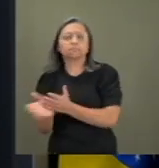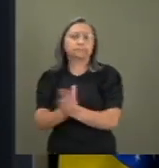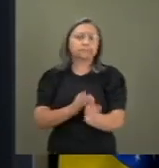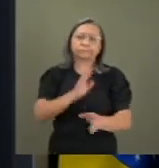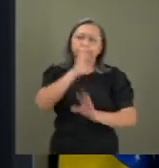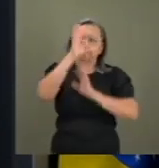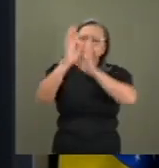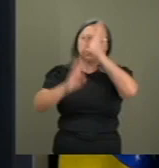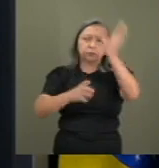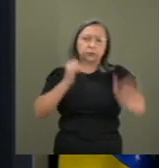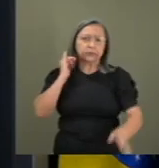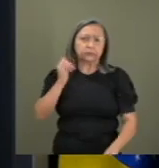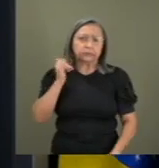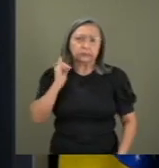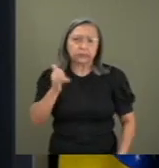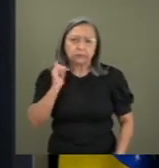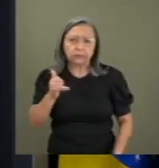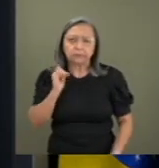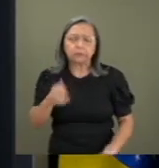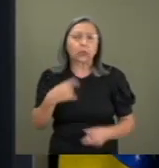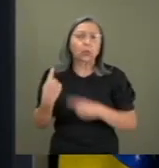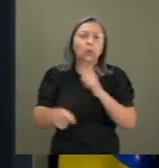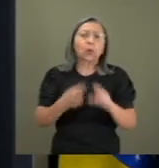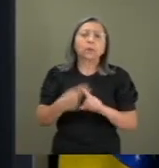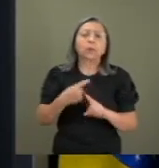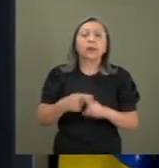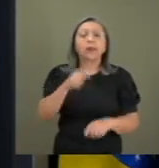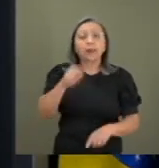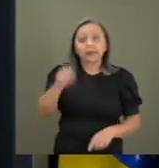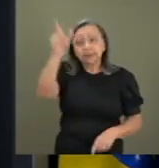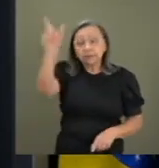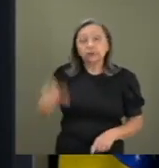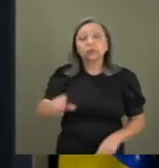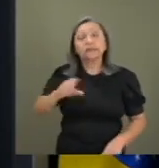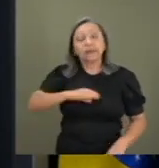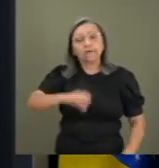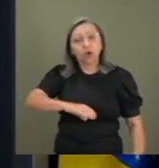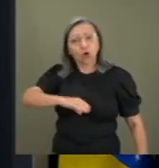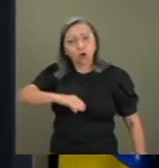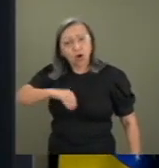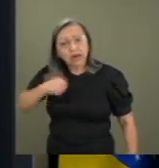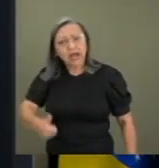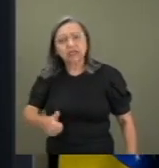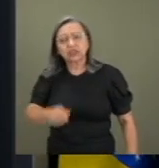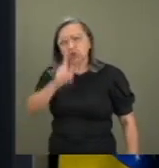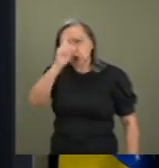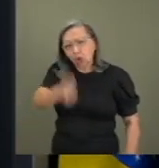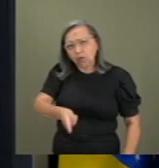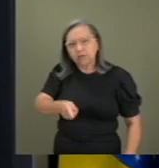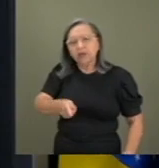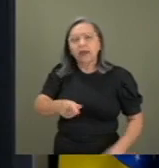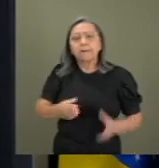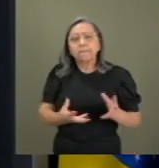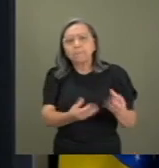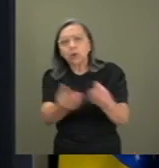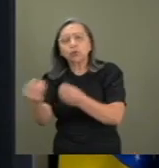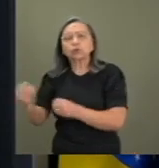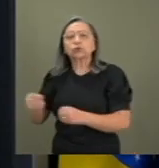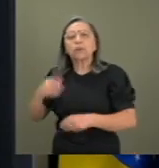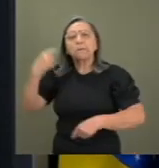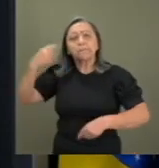narrativas falaciosas, porque ousou condenar dezenas de políticos e